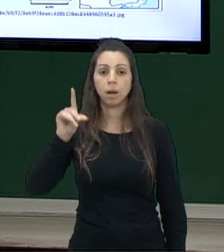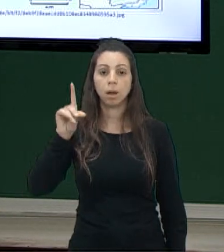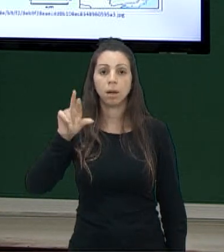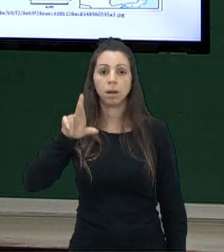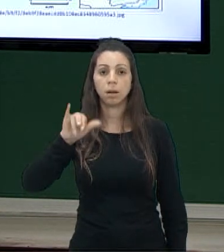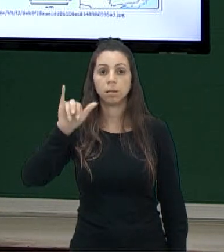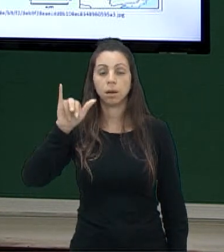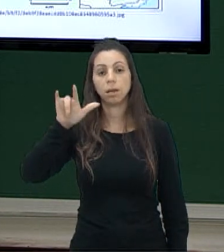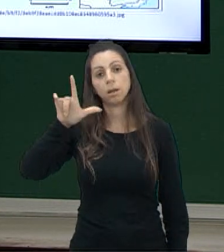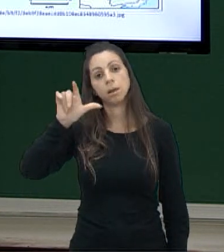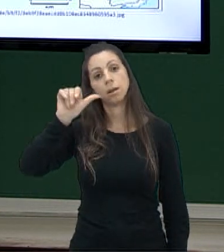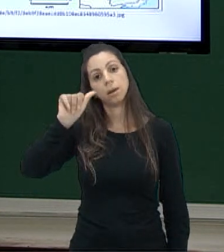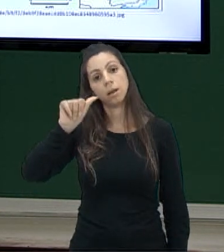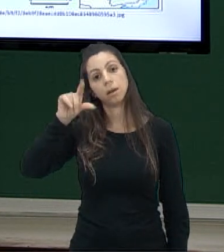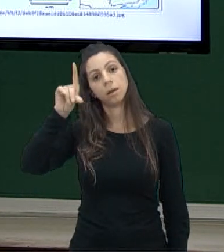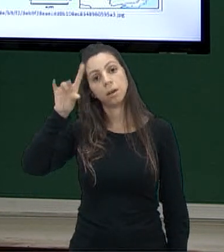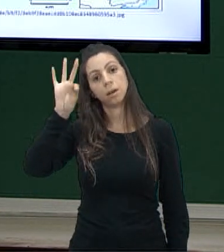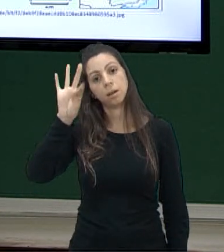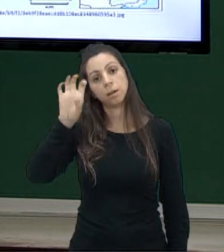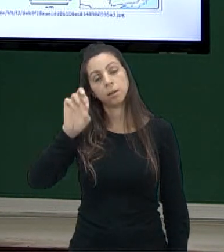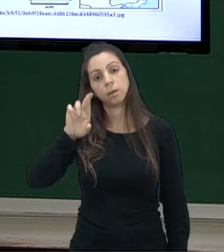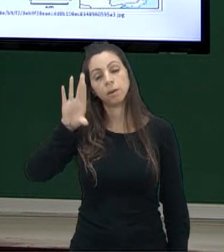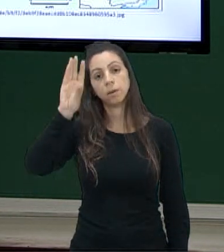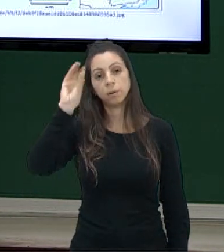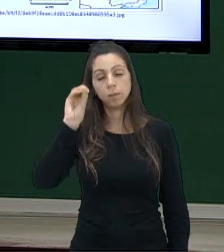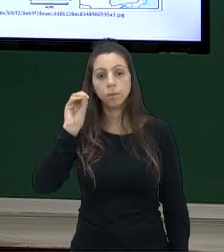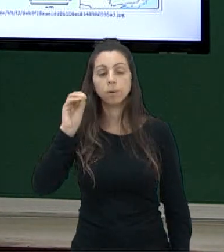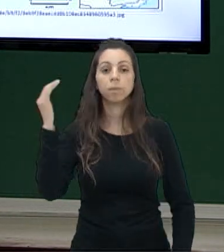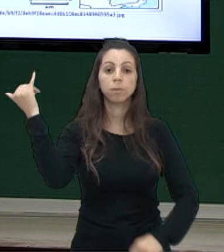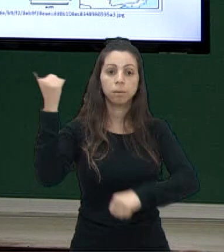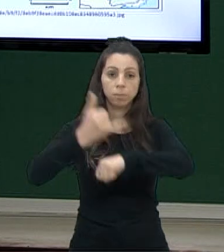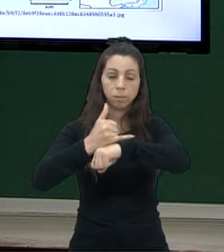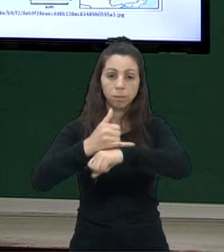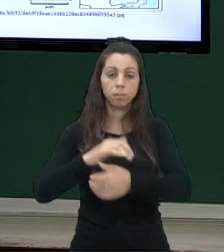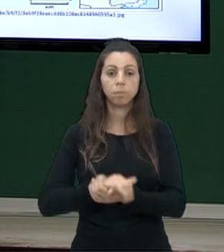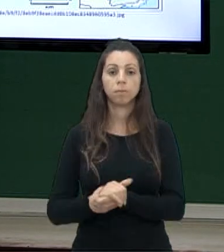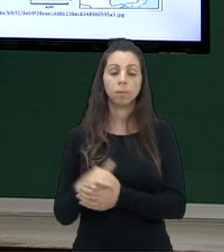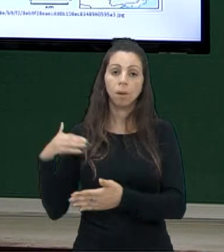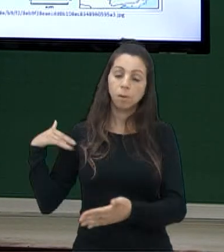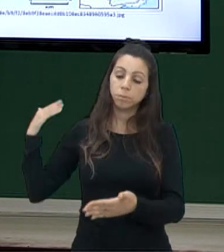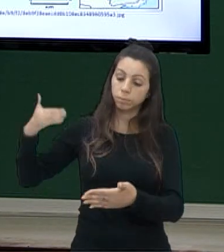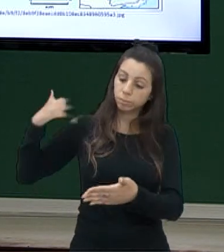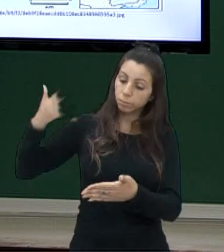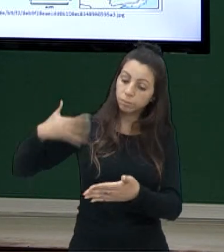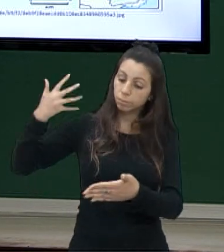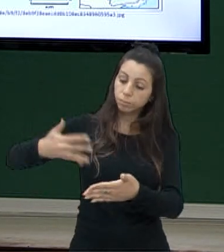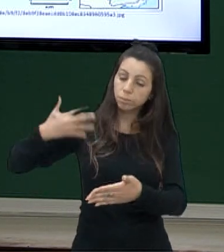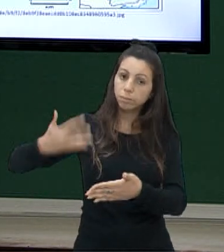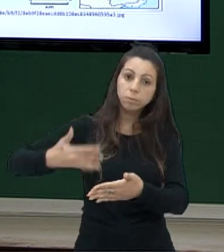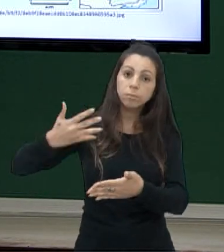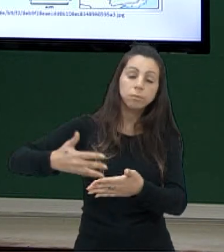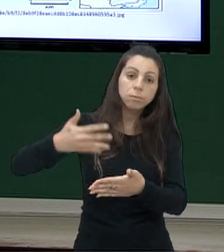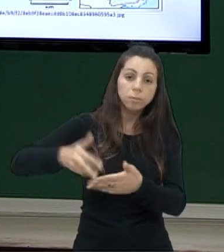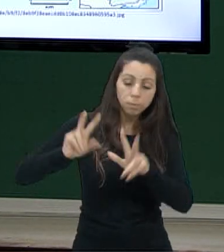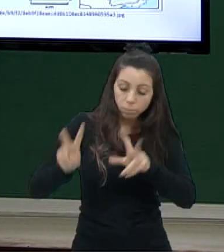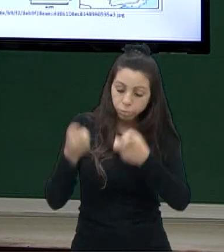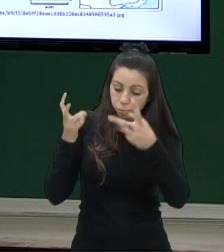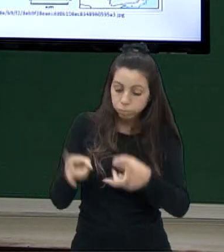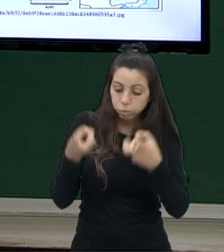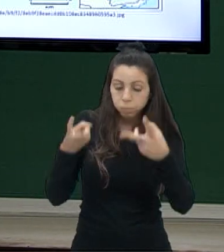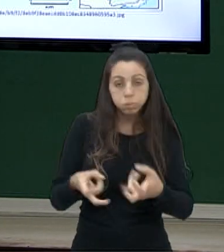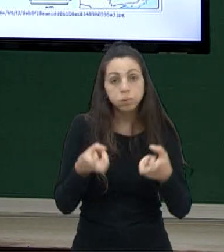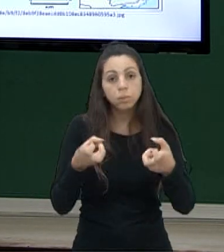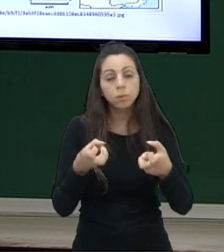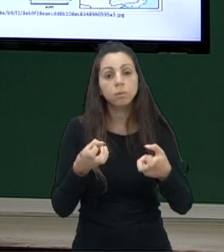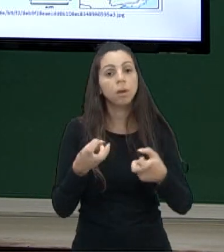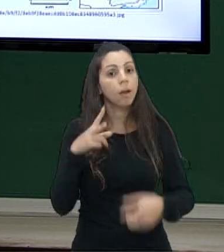Gerais, refere-se justamente à atividade mineradora que durante muito tempo e até os dias de hoje ocorre de forma